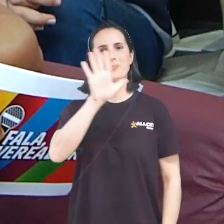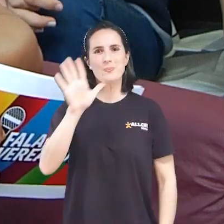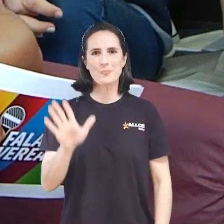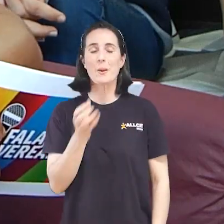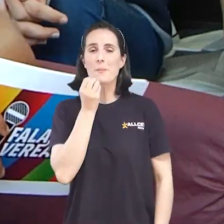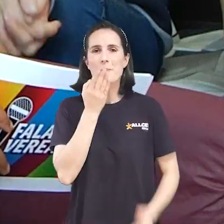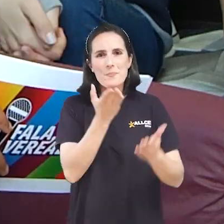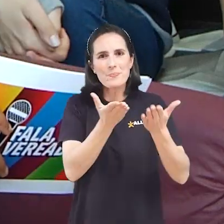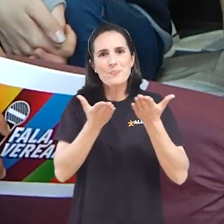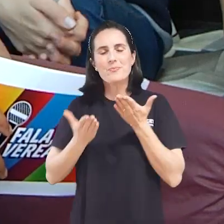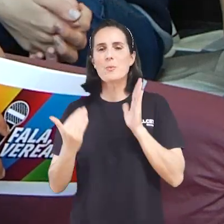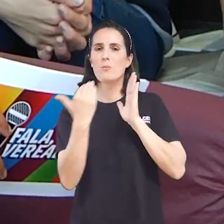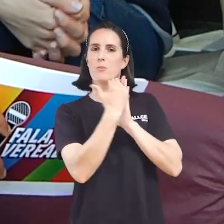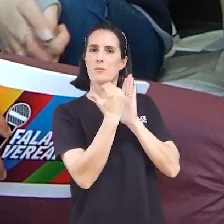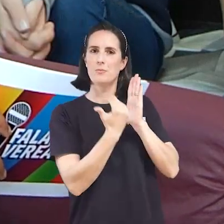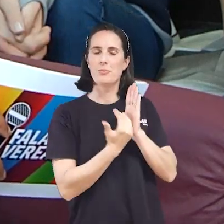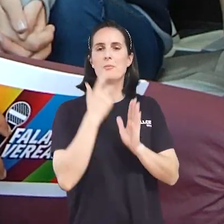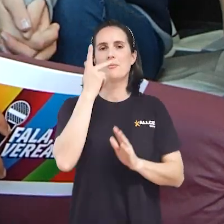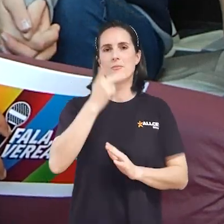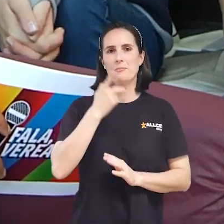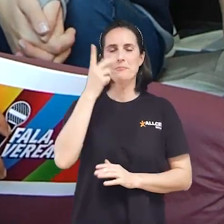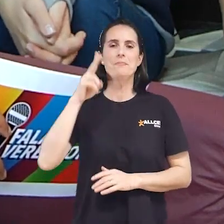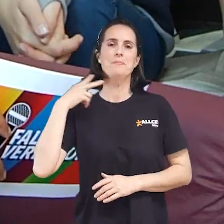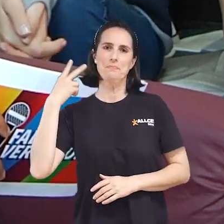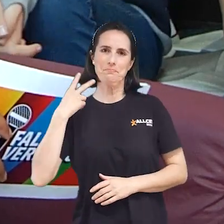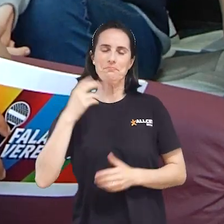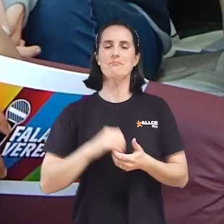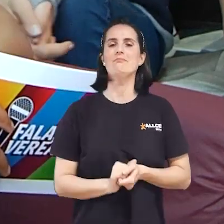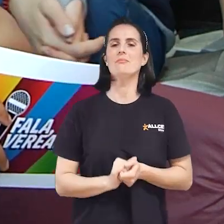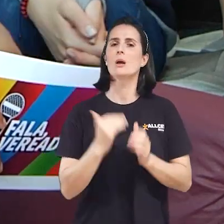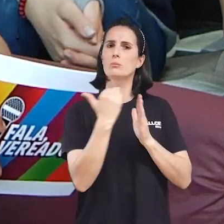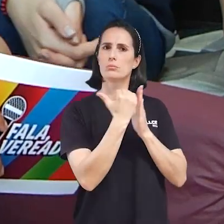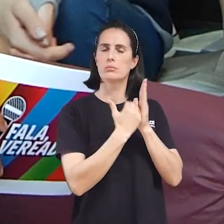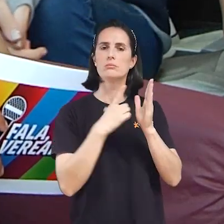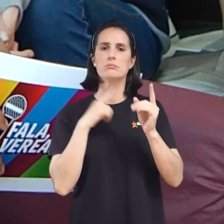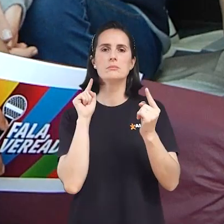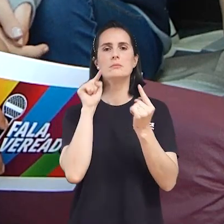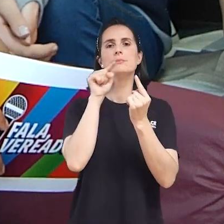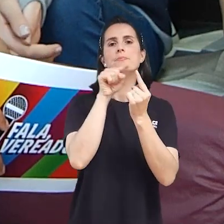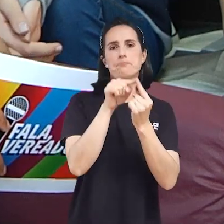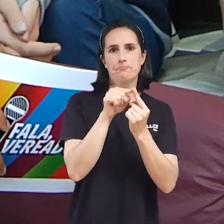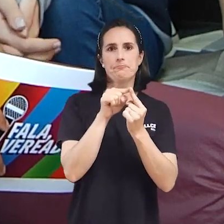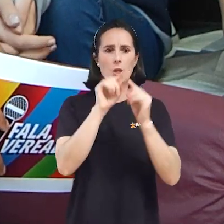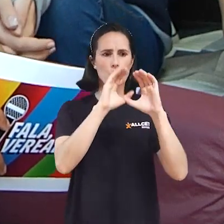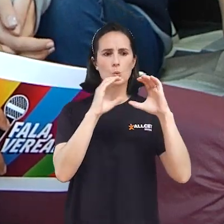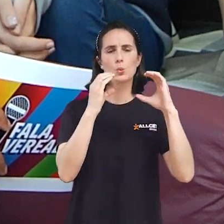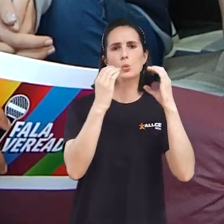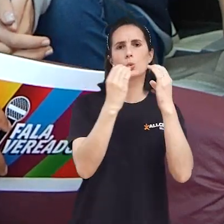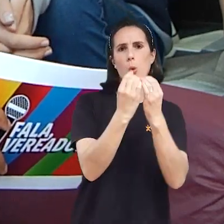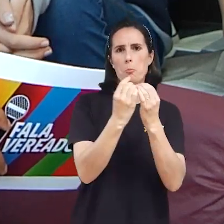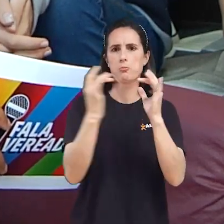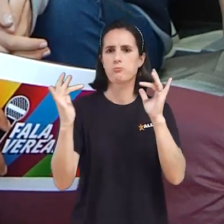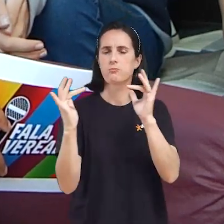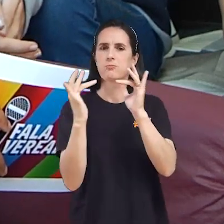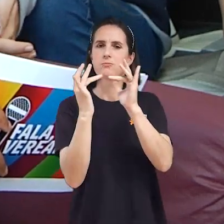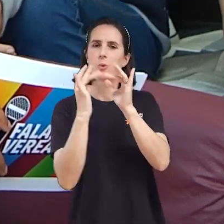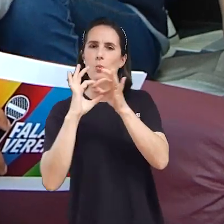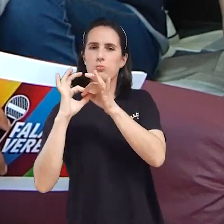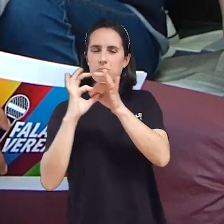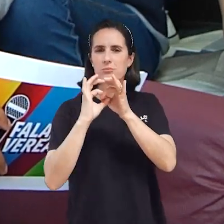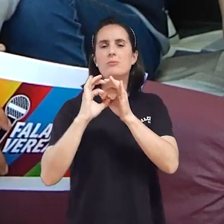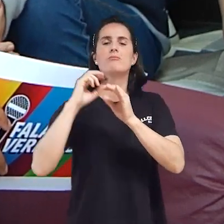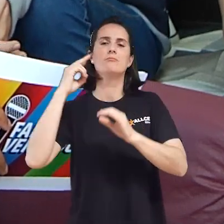Olá pessoal, sejam bem-vindos ao nosso programa Fala Vereador. Este programa tem como objetivo